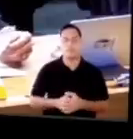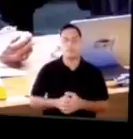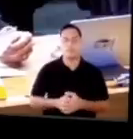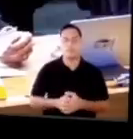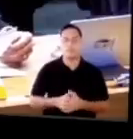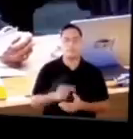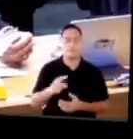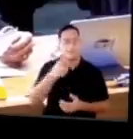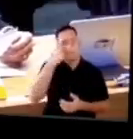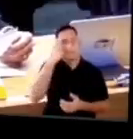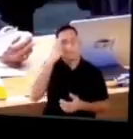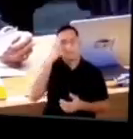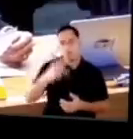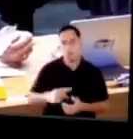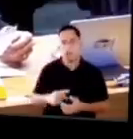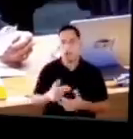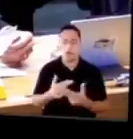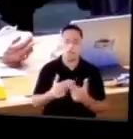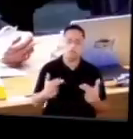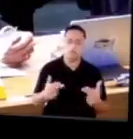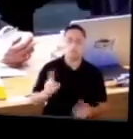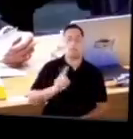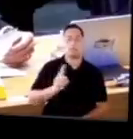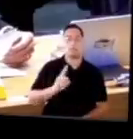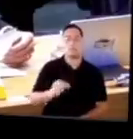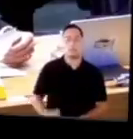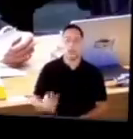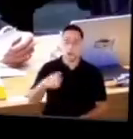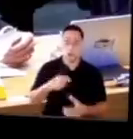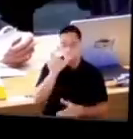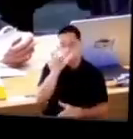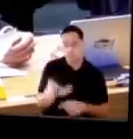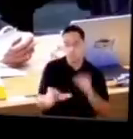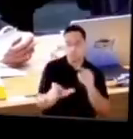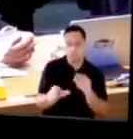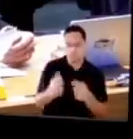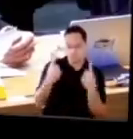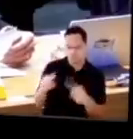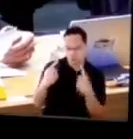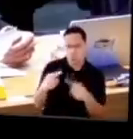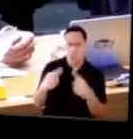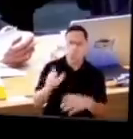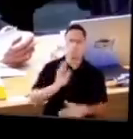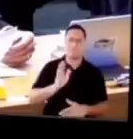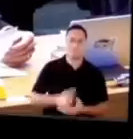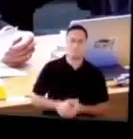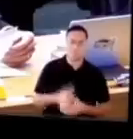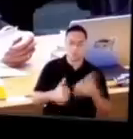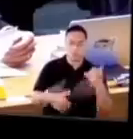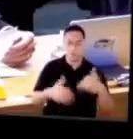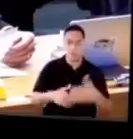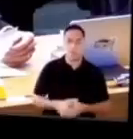Pessoal são só algumas ponderações que eu acho que devo fazer senhora se definiu como conservadora